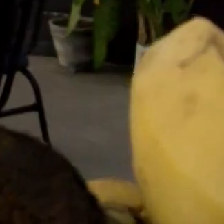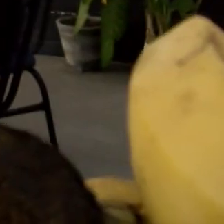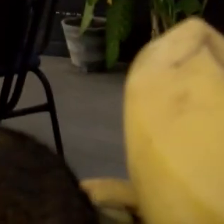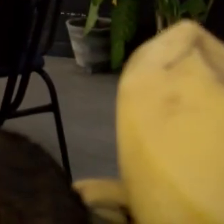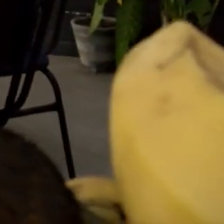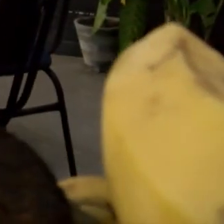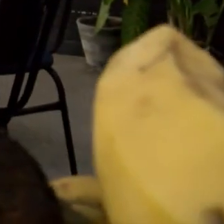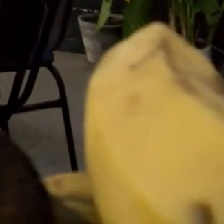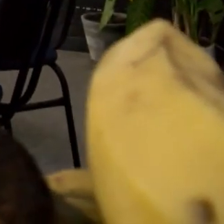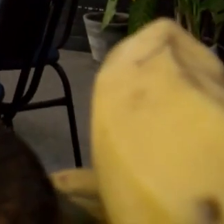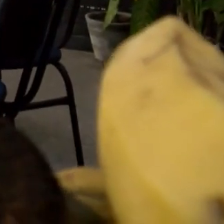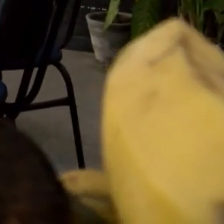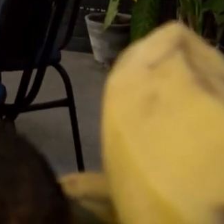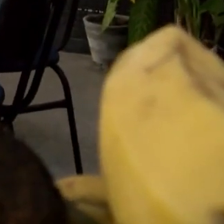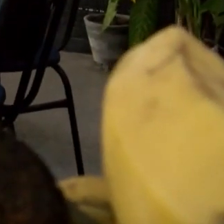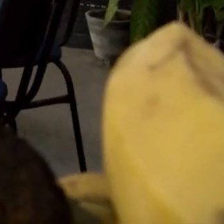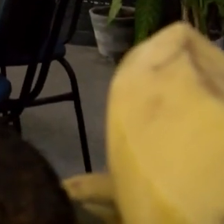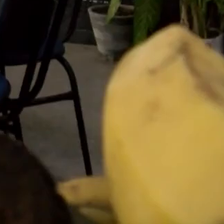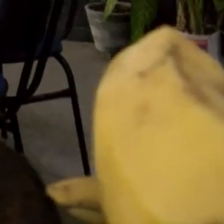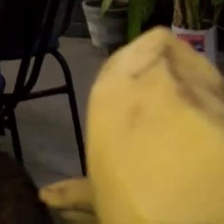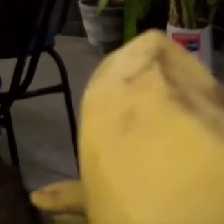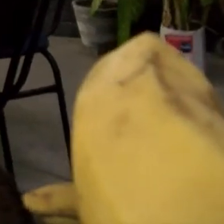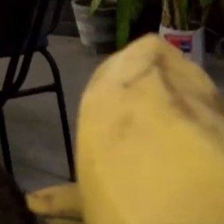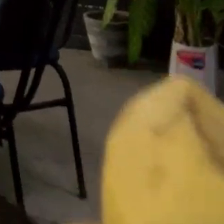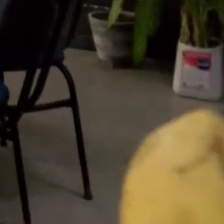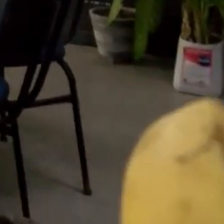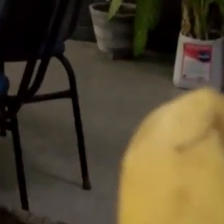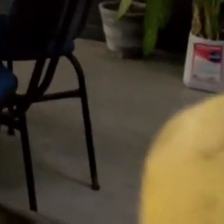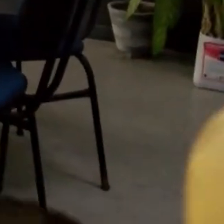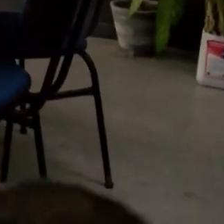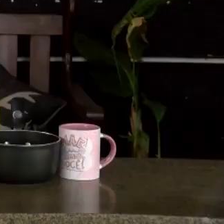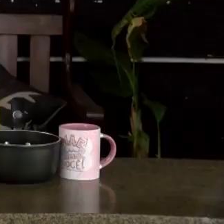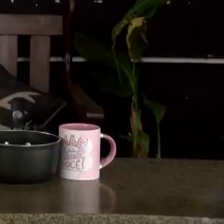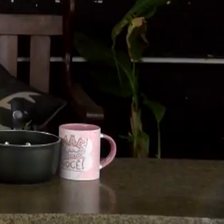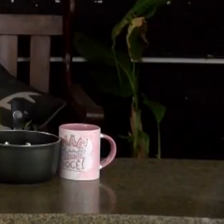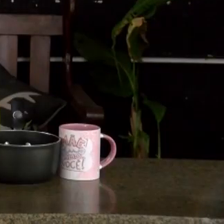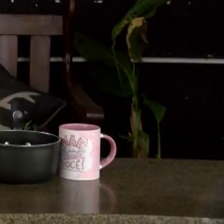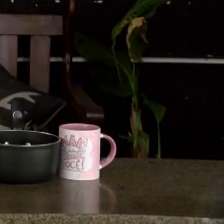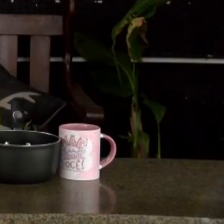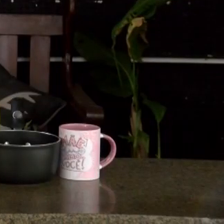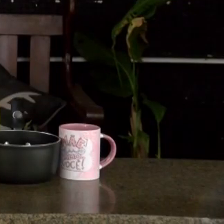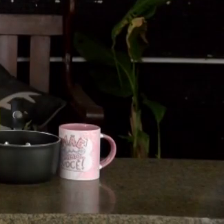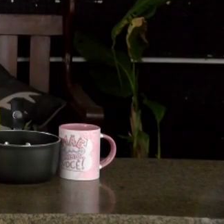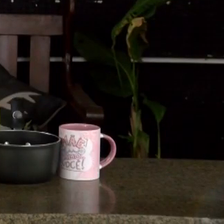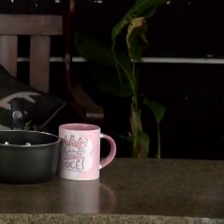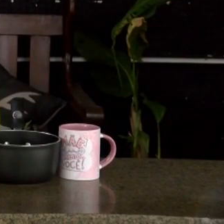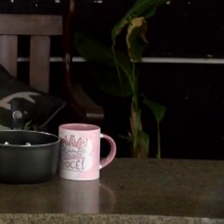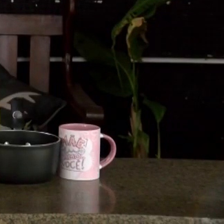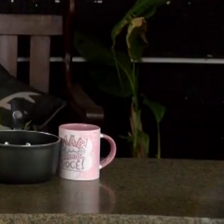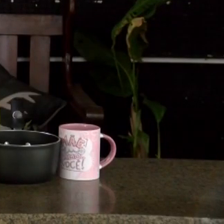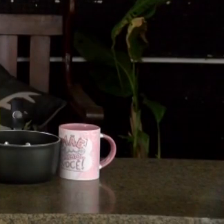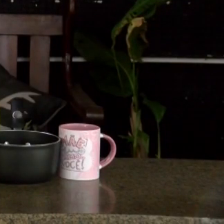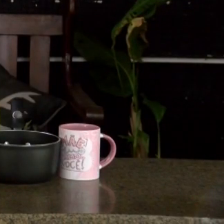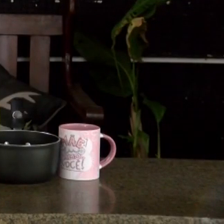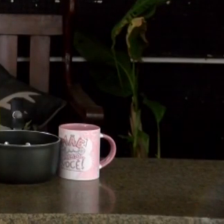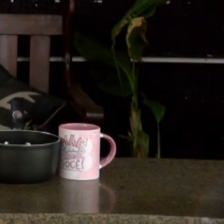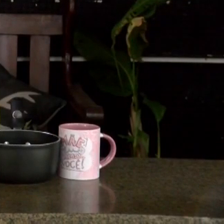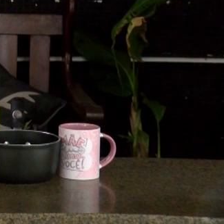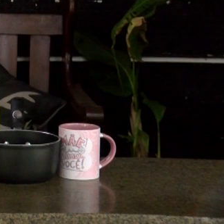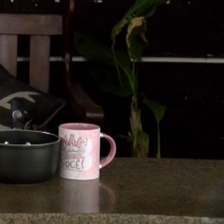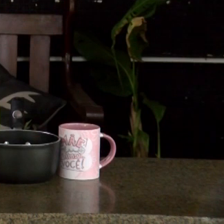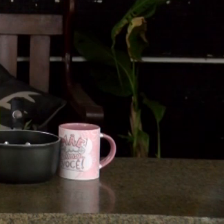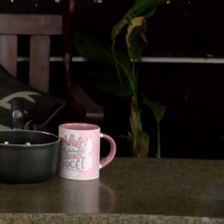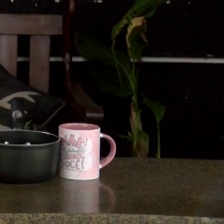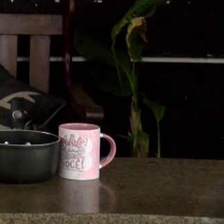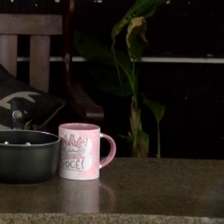Macaquentinho? O prato dela é papa. Eita, então hoje a gente vai fazer uma papa, uma